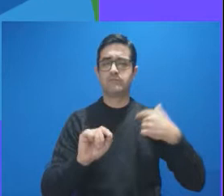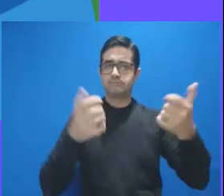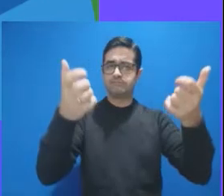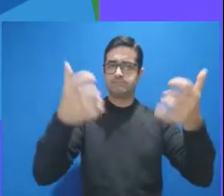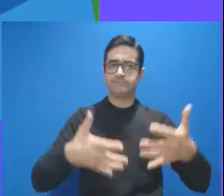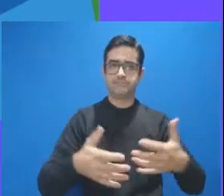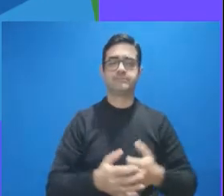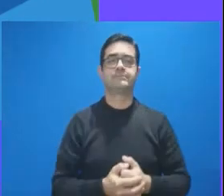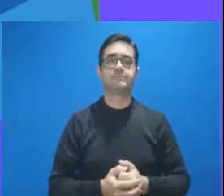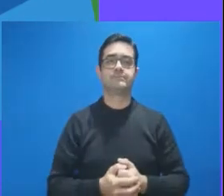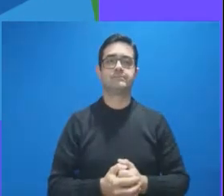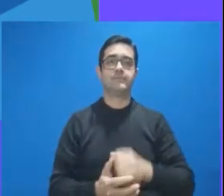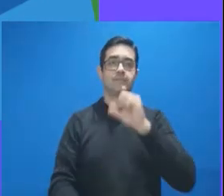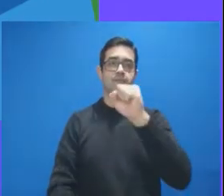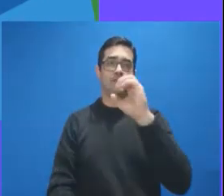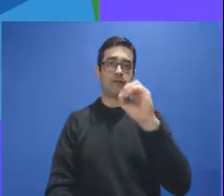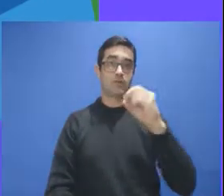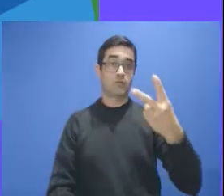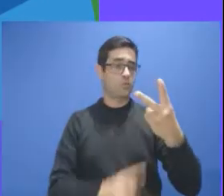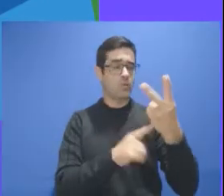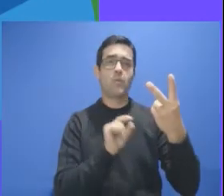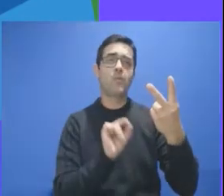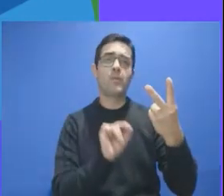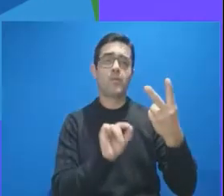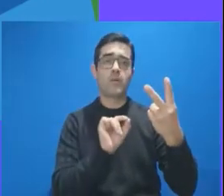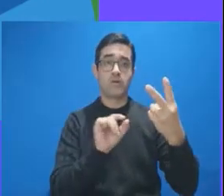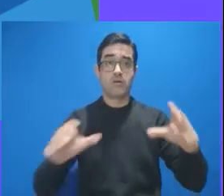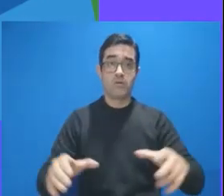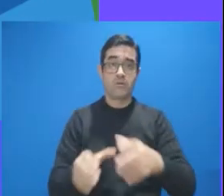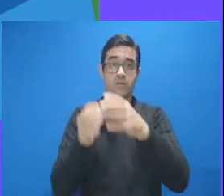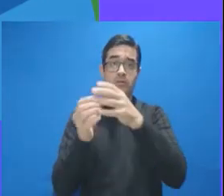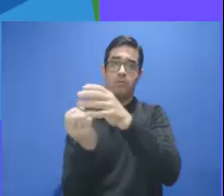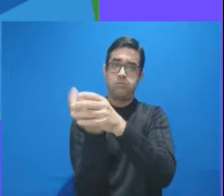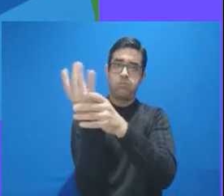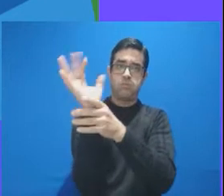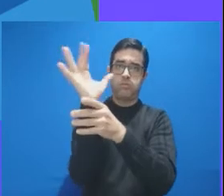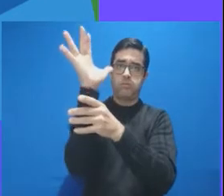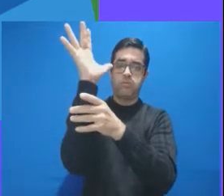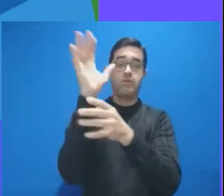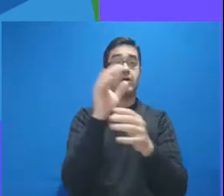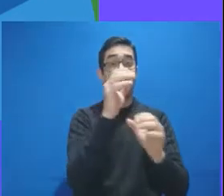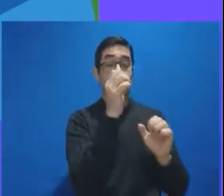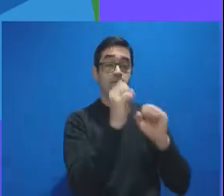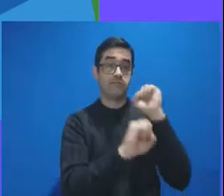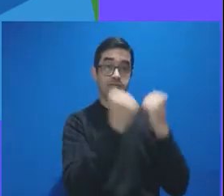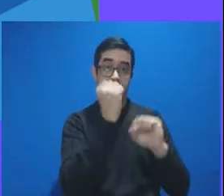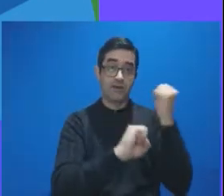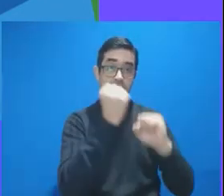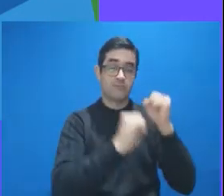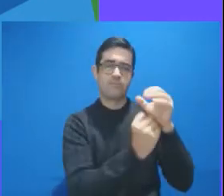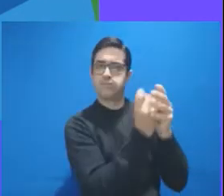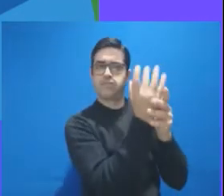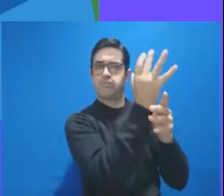nós escolhemos alguns para serem falados hoje. Os óxidos de enxofre, eles são originados nas erupções vulcânicas, nas